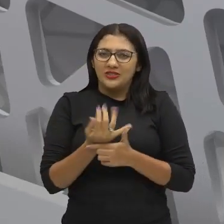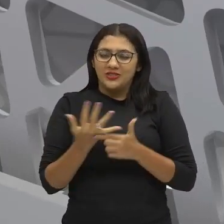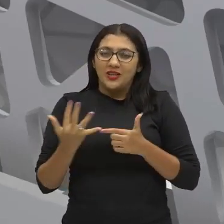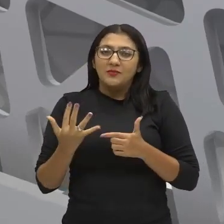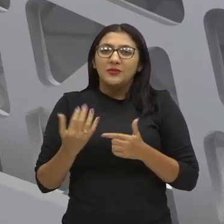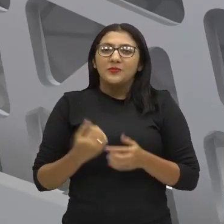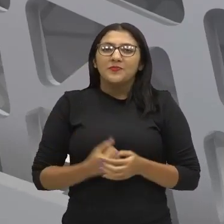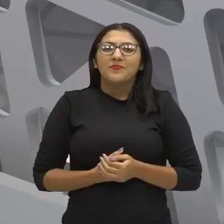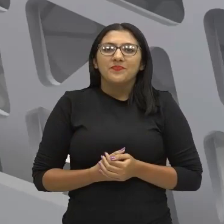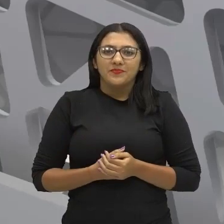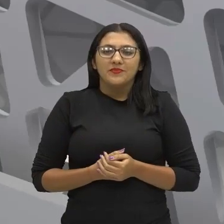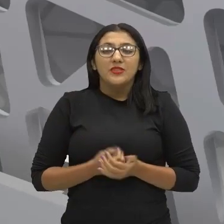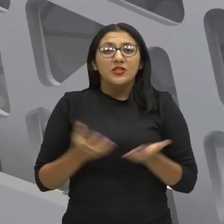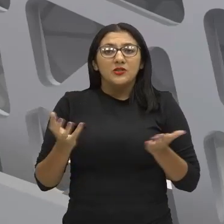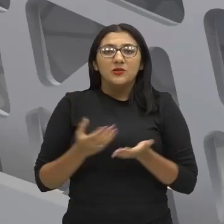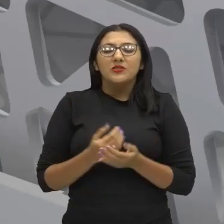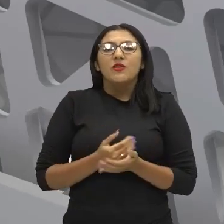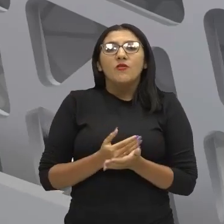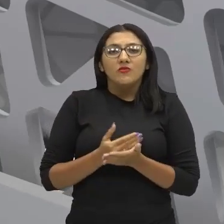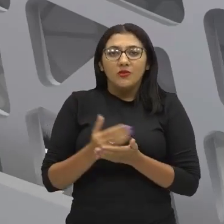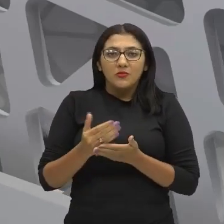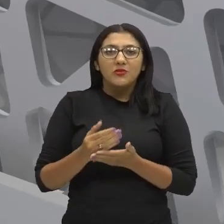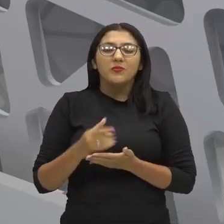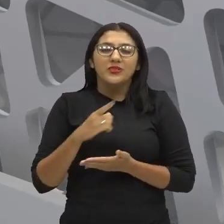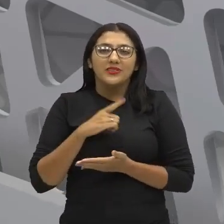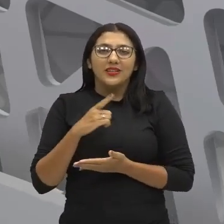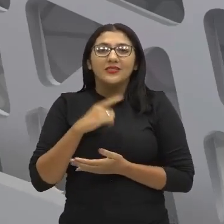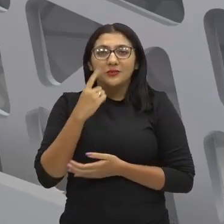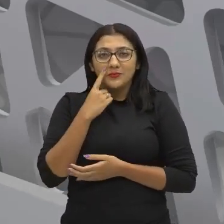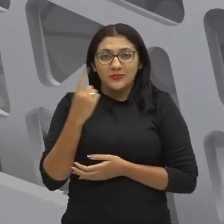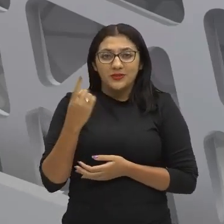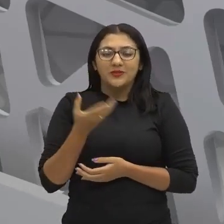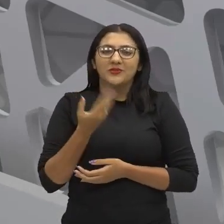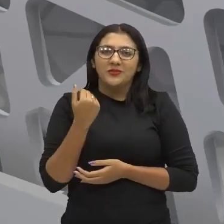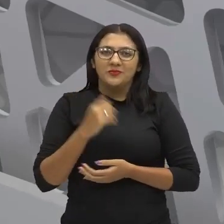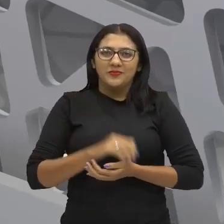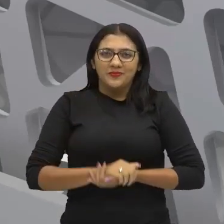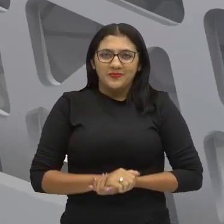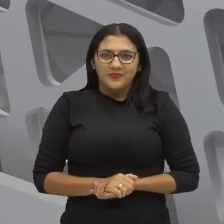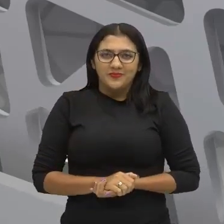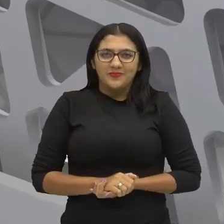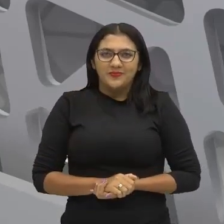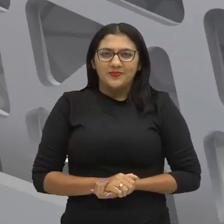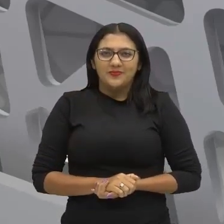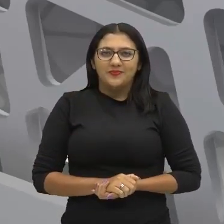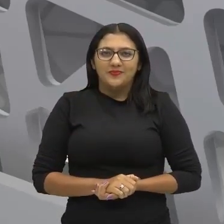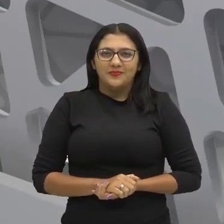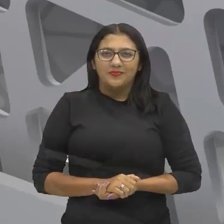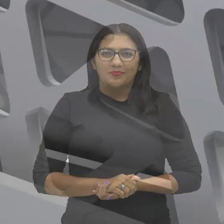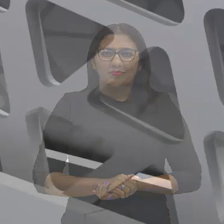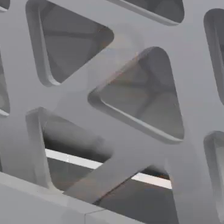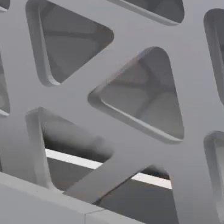E, iniciando, nós temos o seguinte, solta aí!